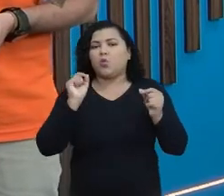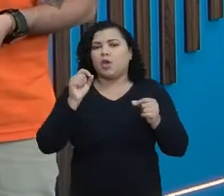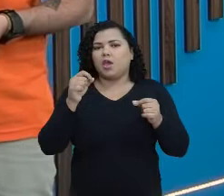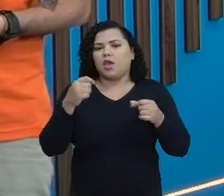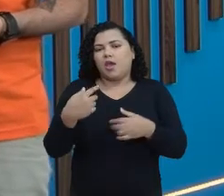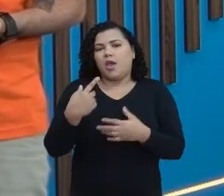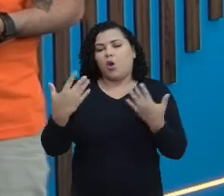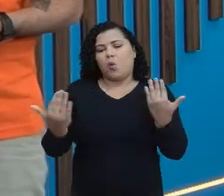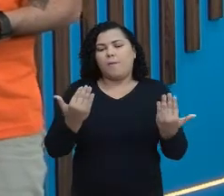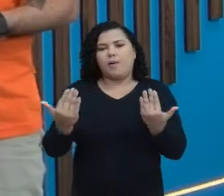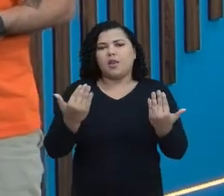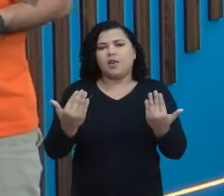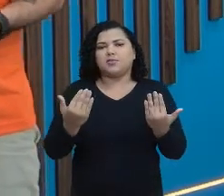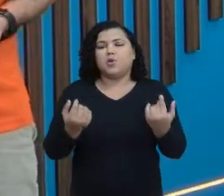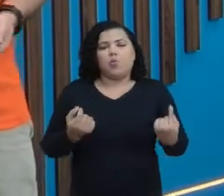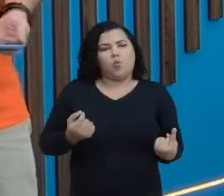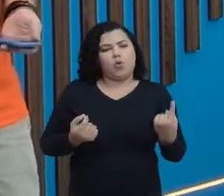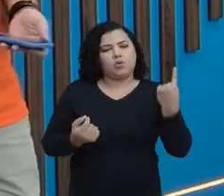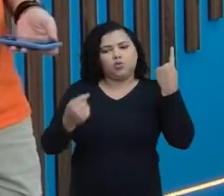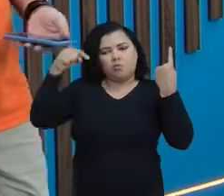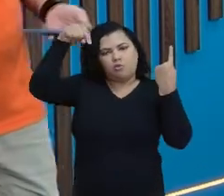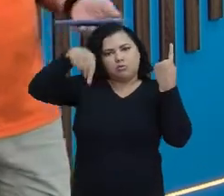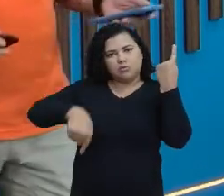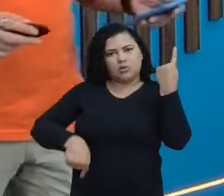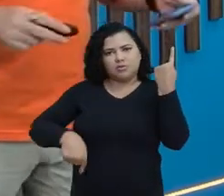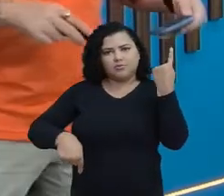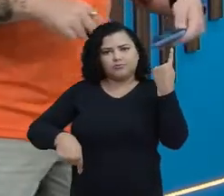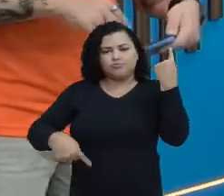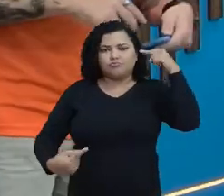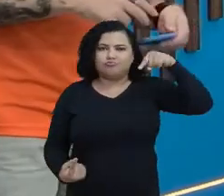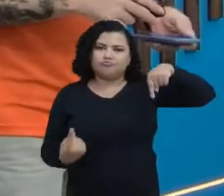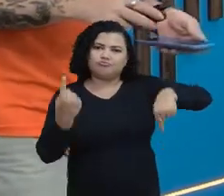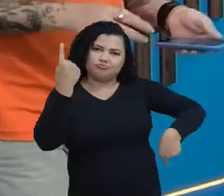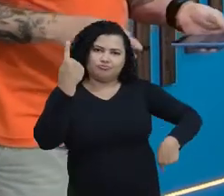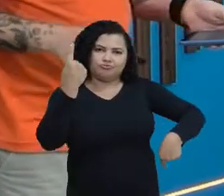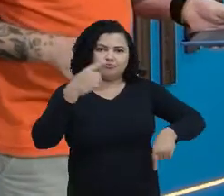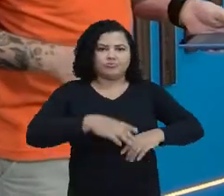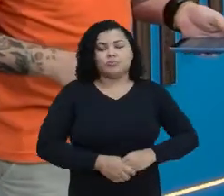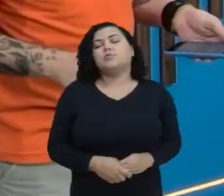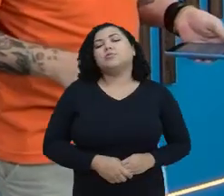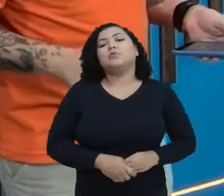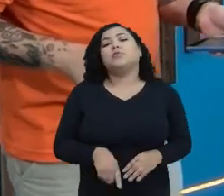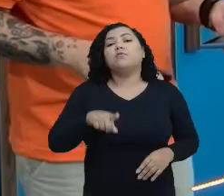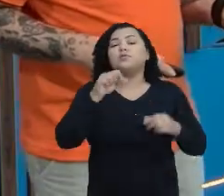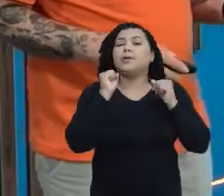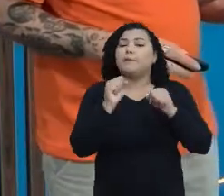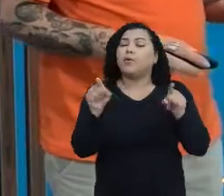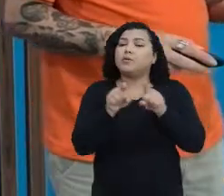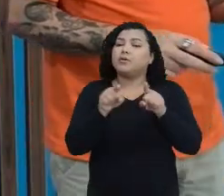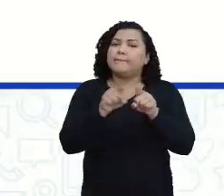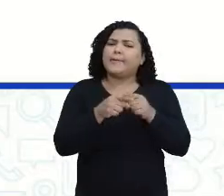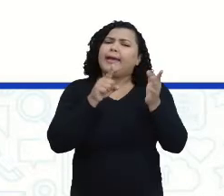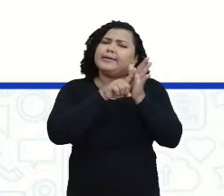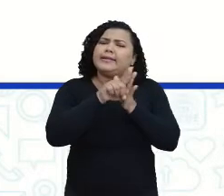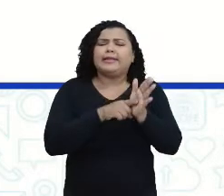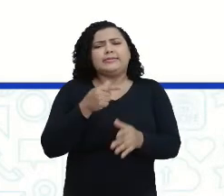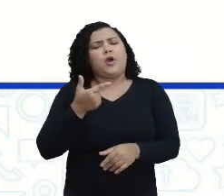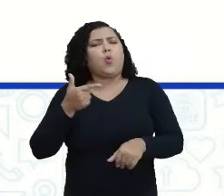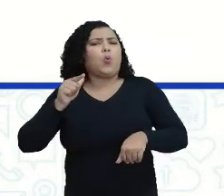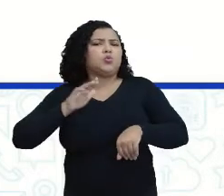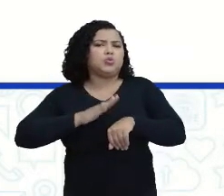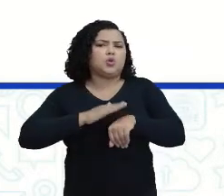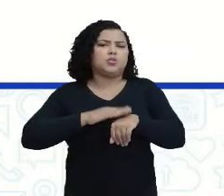inversamente proporcionais, tá certo? Então veja, você pode tentar também analisar outras situações. A